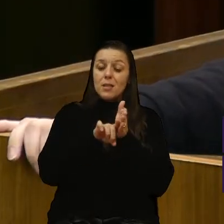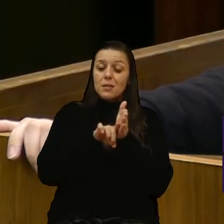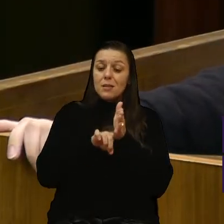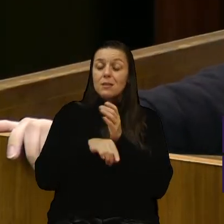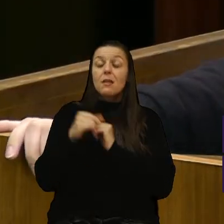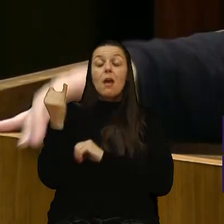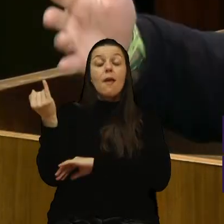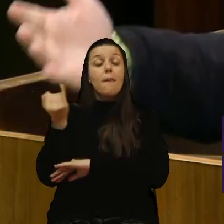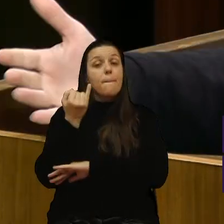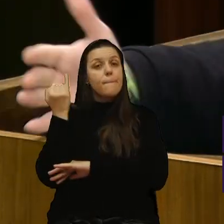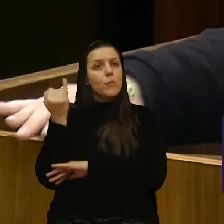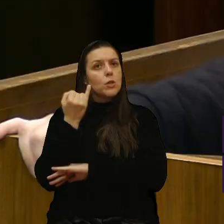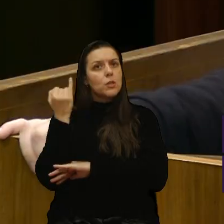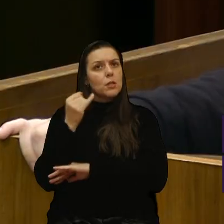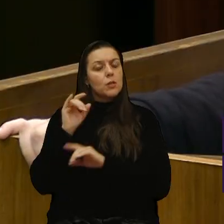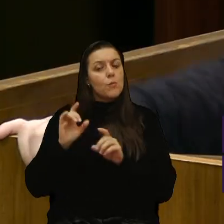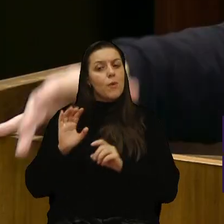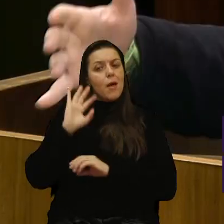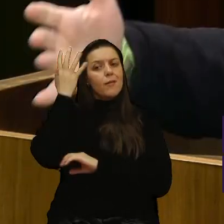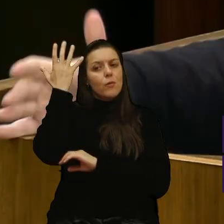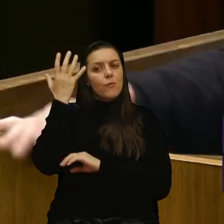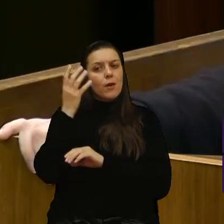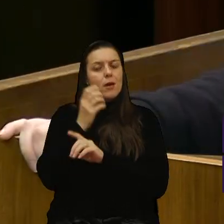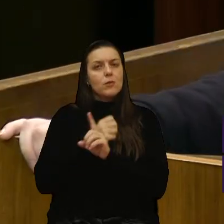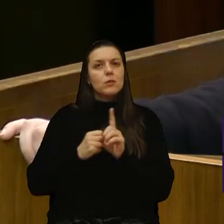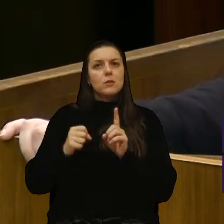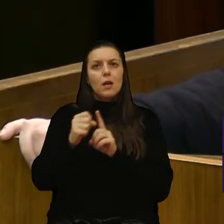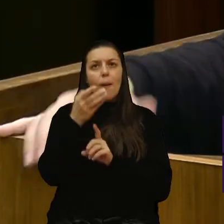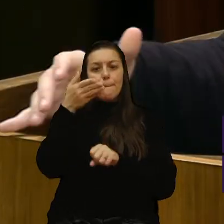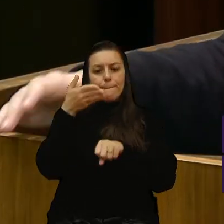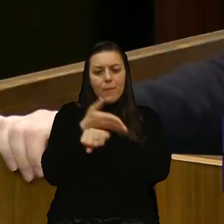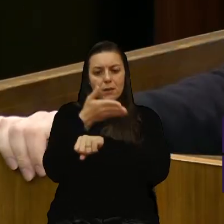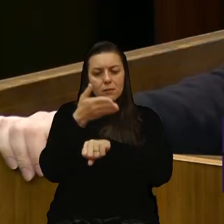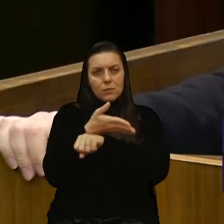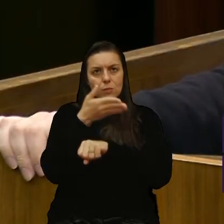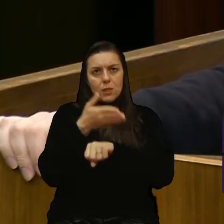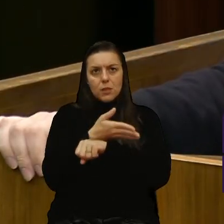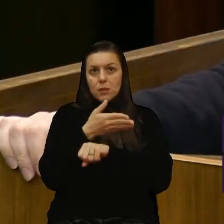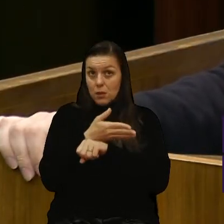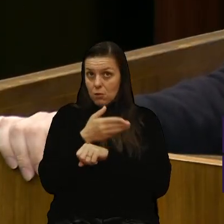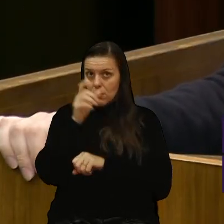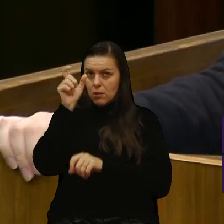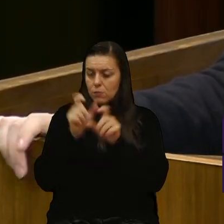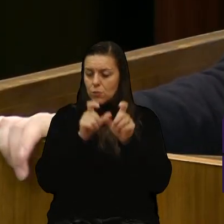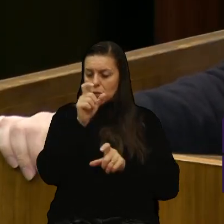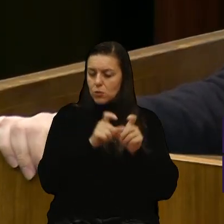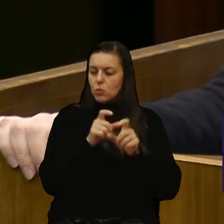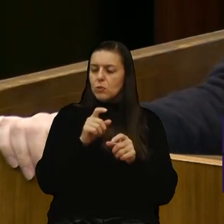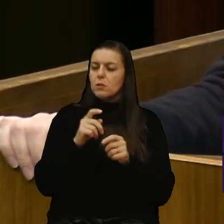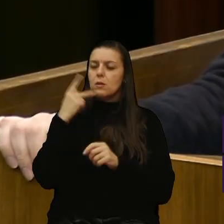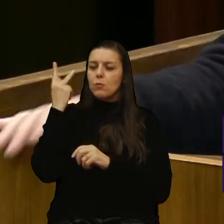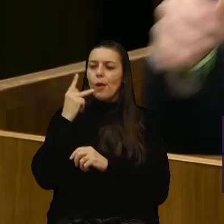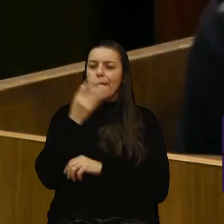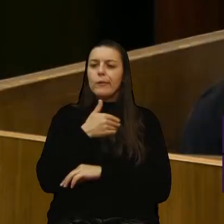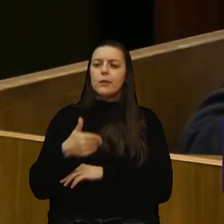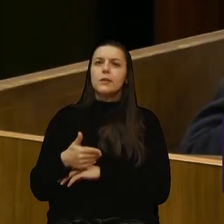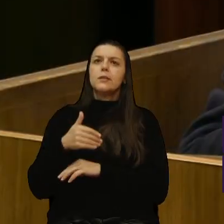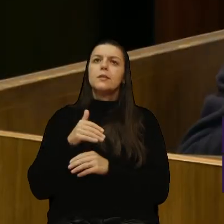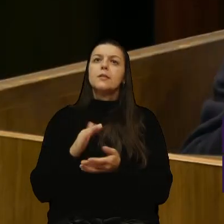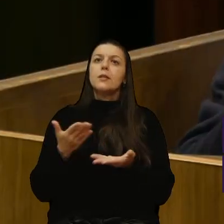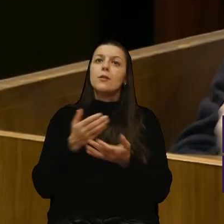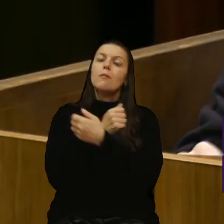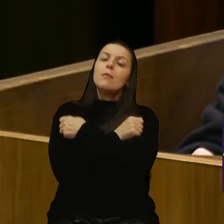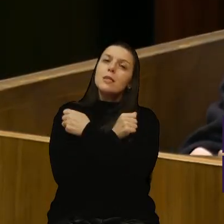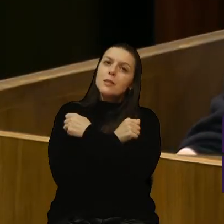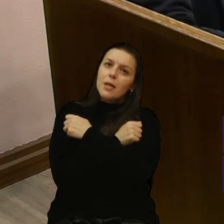gente possa tomar as decisões na nossa sociedade, que é a participação das pessoas que são atingidas pelas políticas públicas. Então, por isso, sinta-se